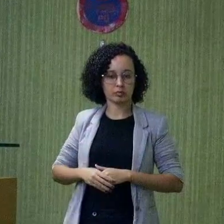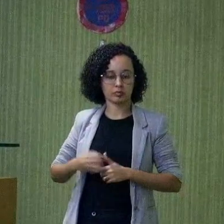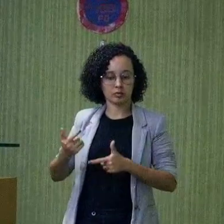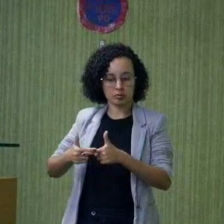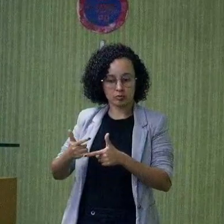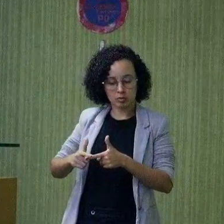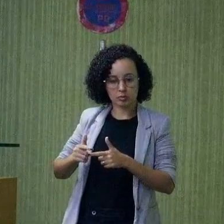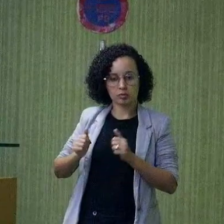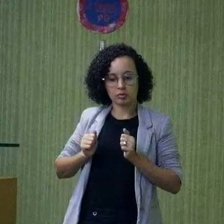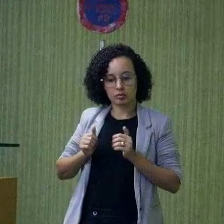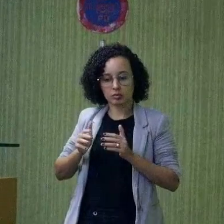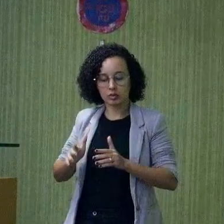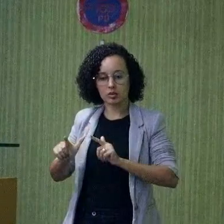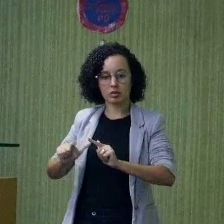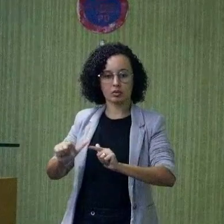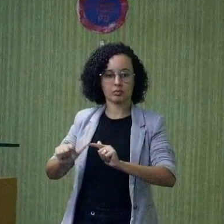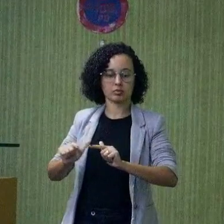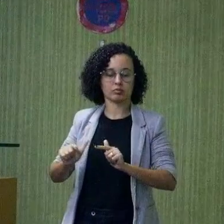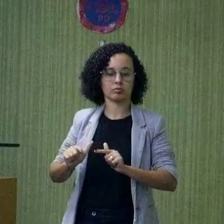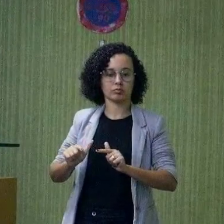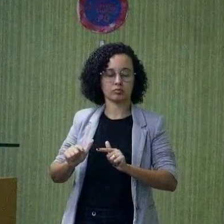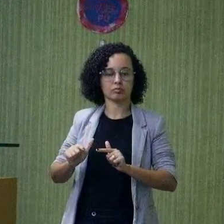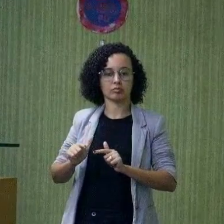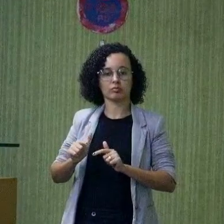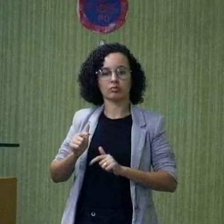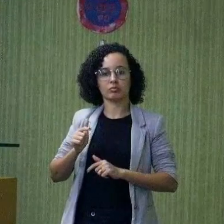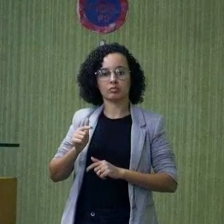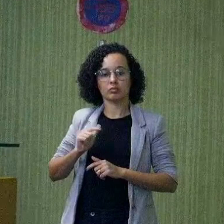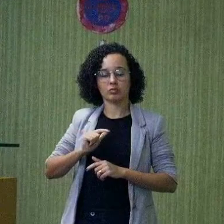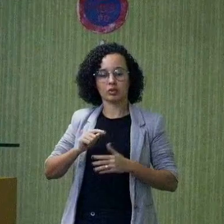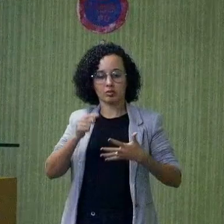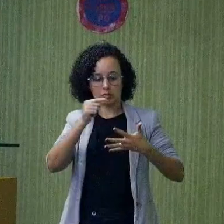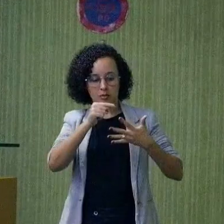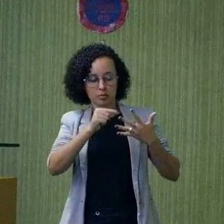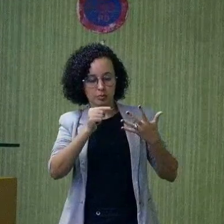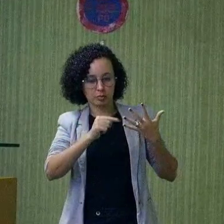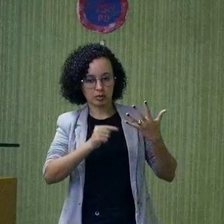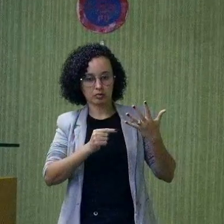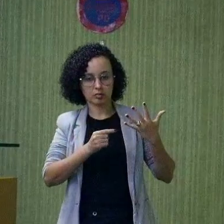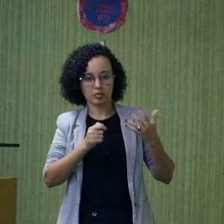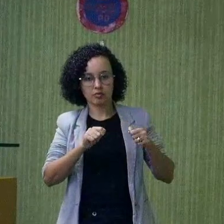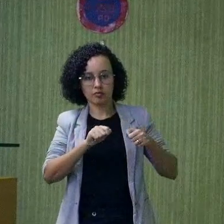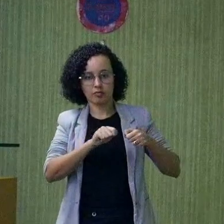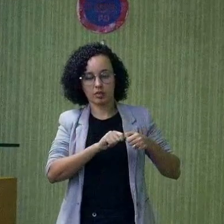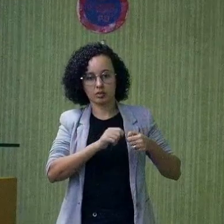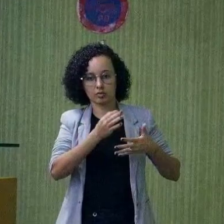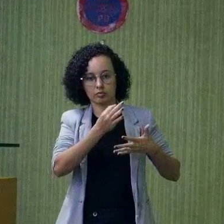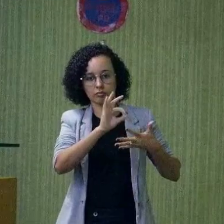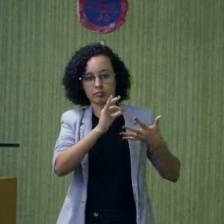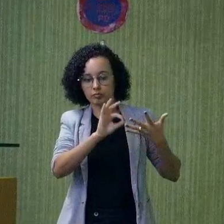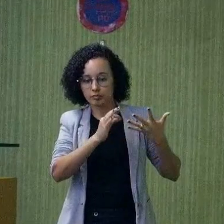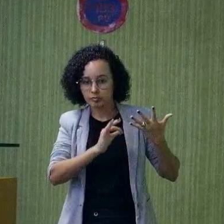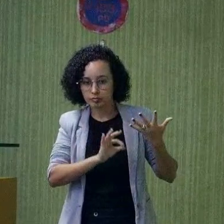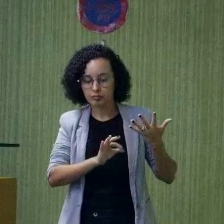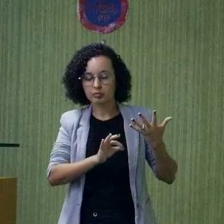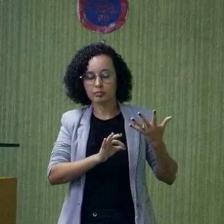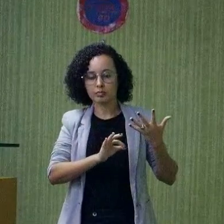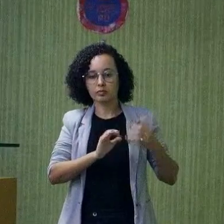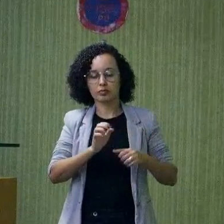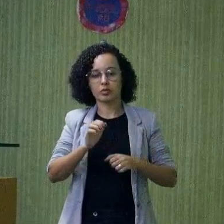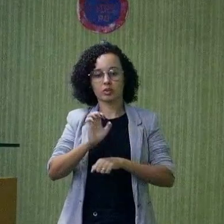e ações contemplem as perspectivas previstas nas estratégias seja do Plano Nacional dos seus planos estaduais e